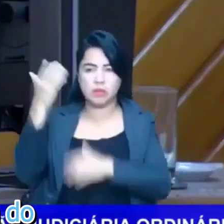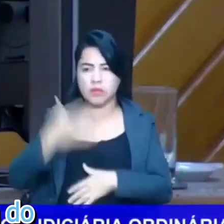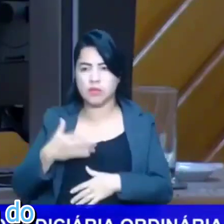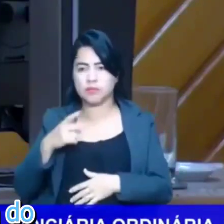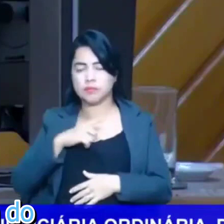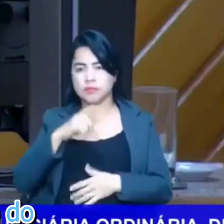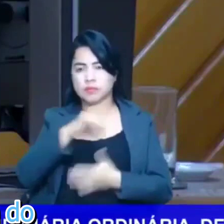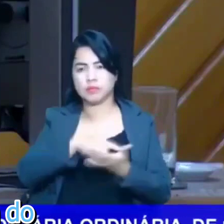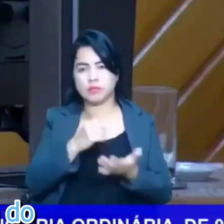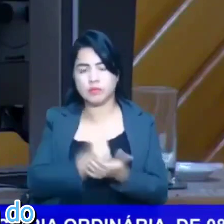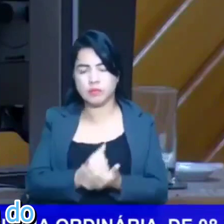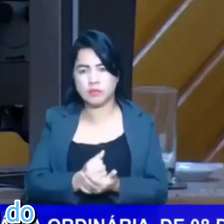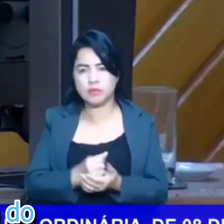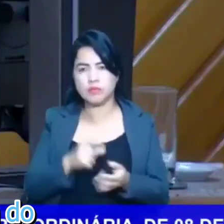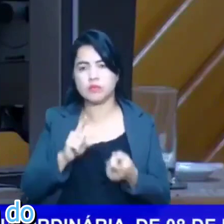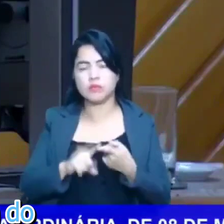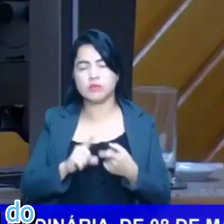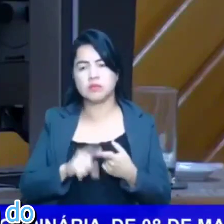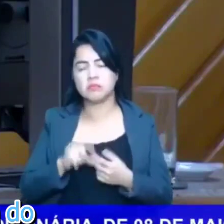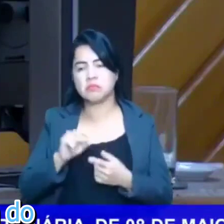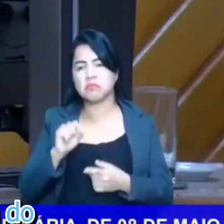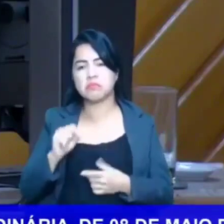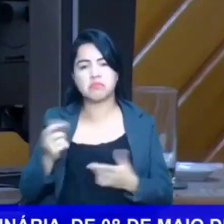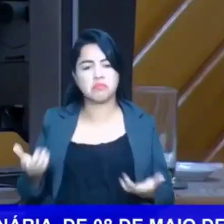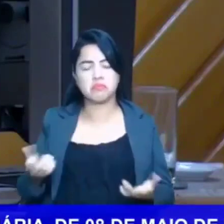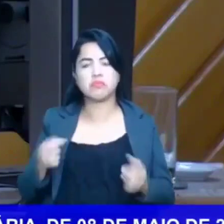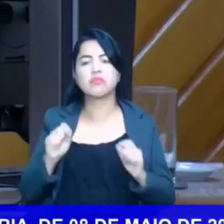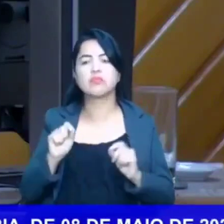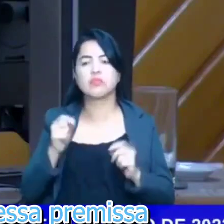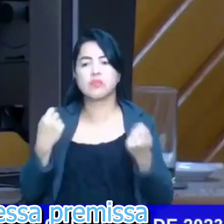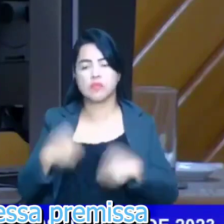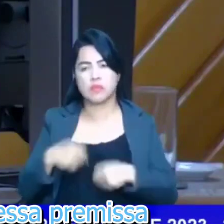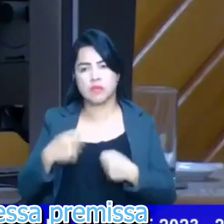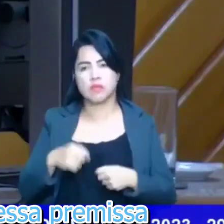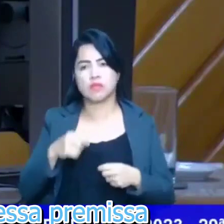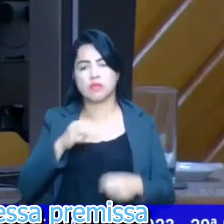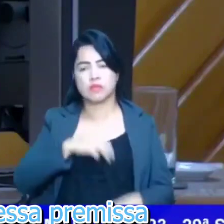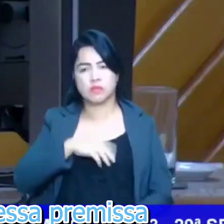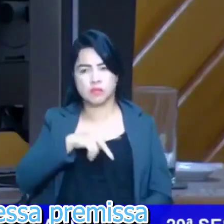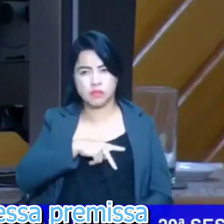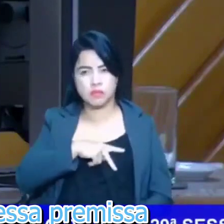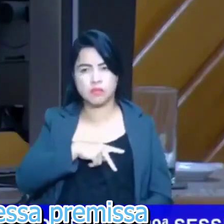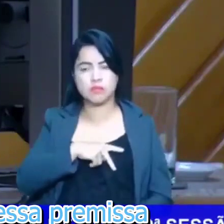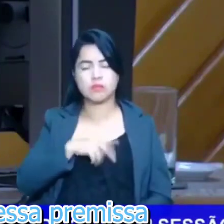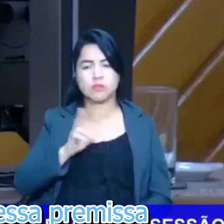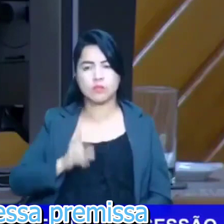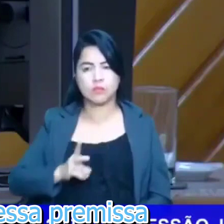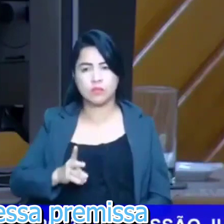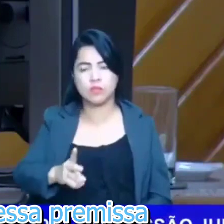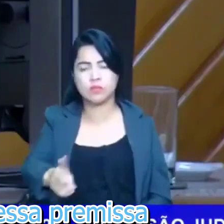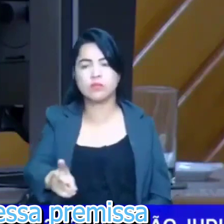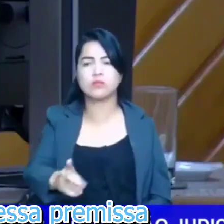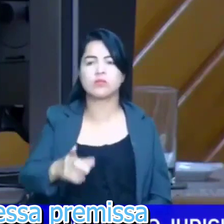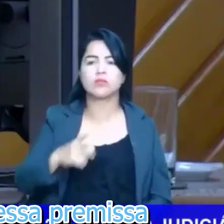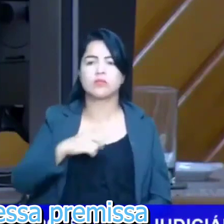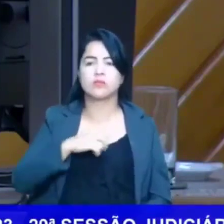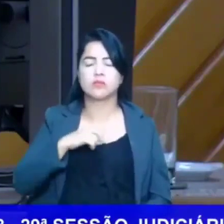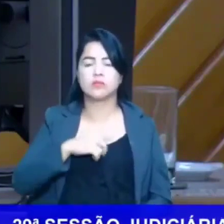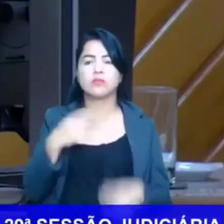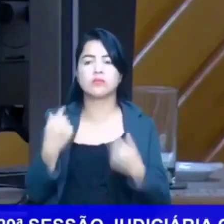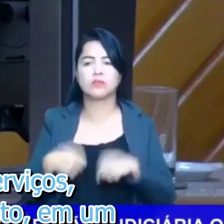comprovação documental ser aquém do que necessário. Então, o Ministério Público Eleitoral segue fiel a essa premissa